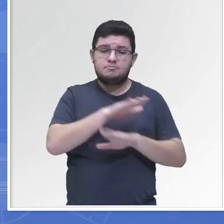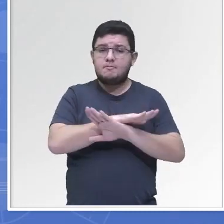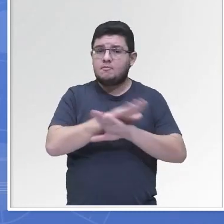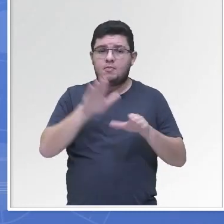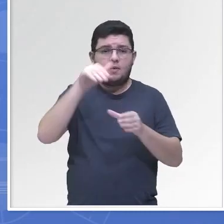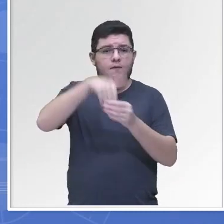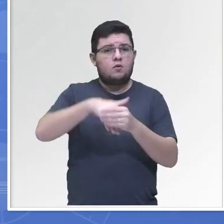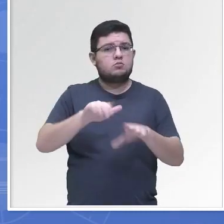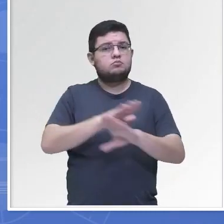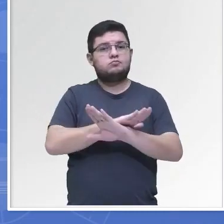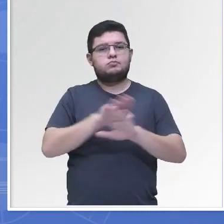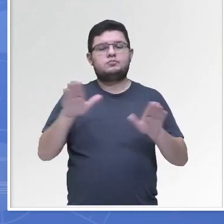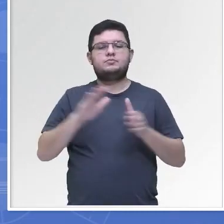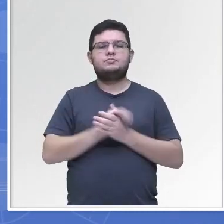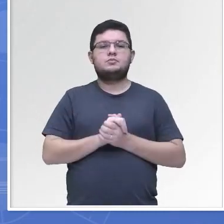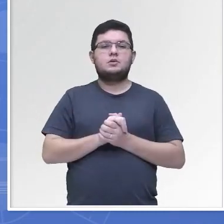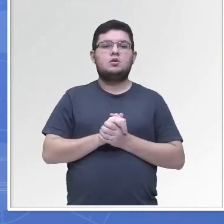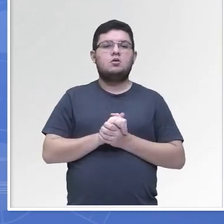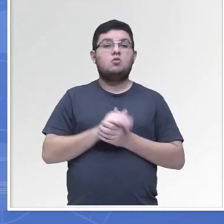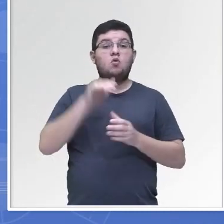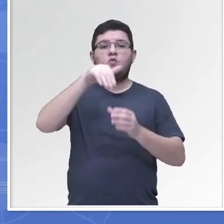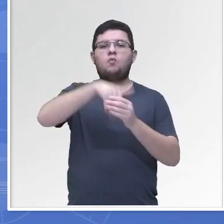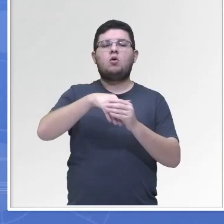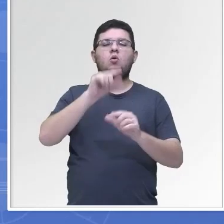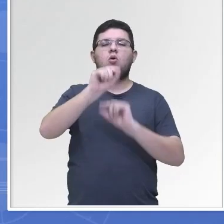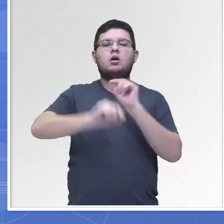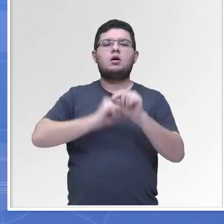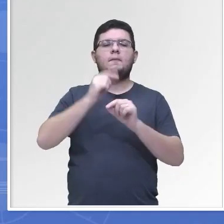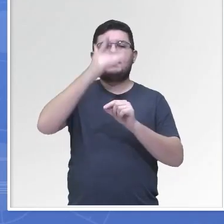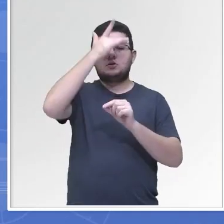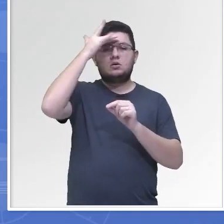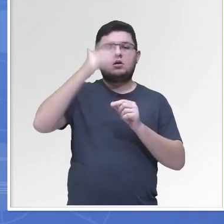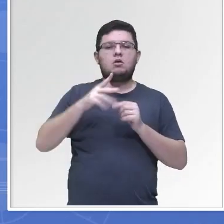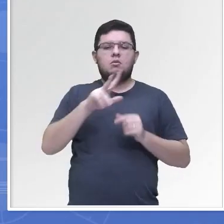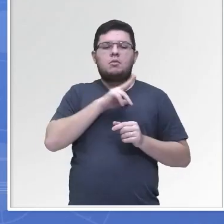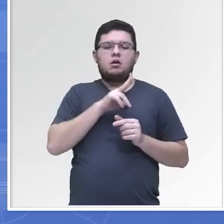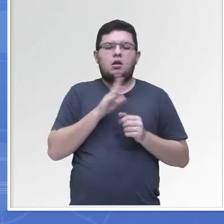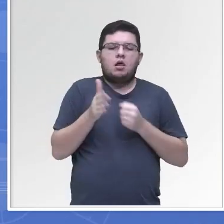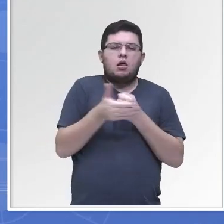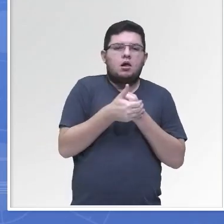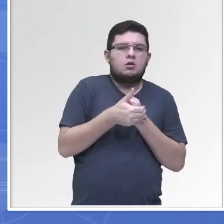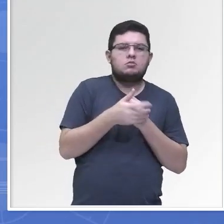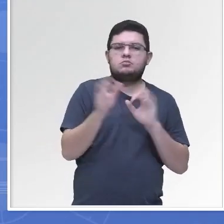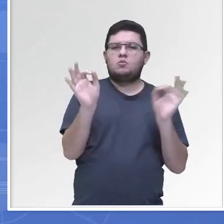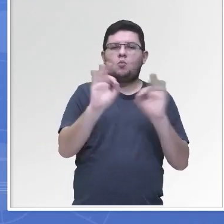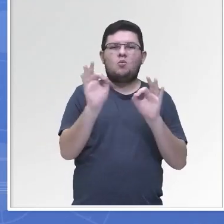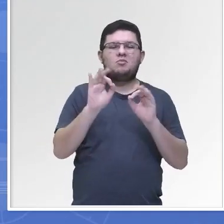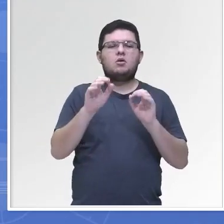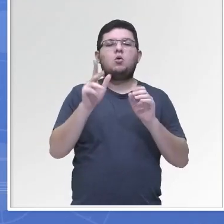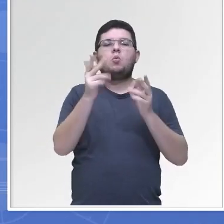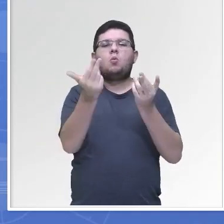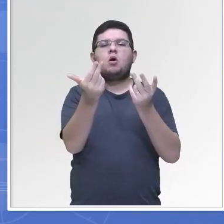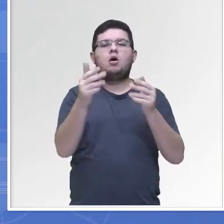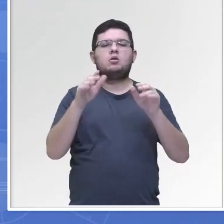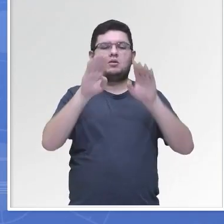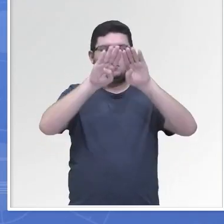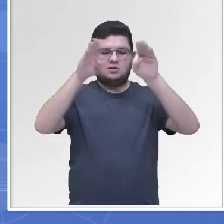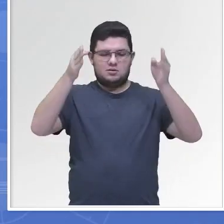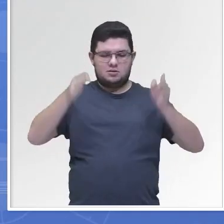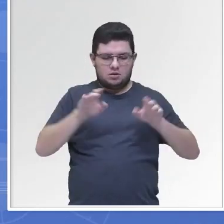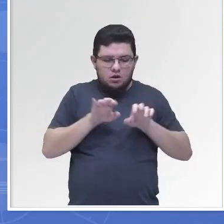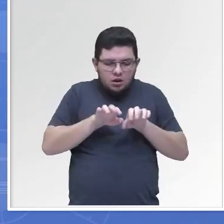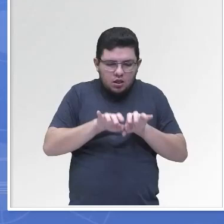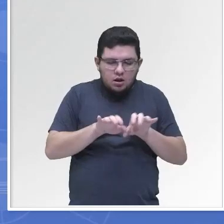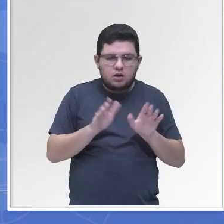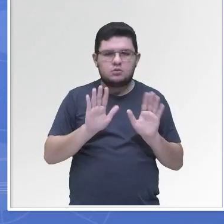como o voto é aberto, o que é o voto aberto, professora? Não era a urna eletrônica, não, onde você fica ali naquela cabine e faz o seu voto